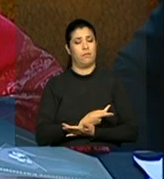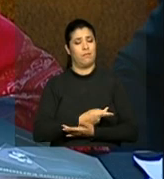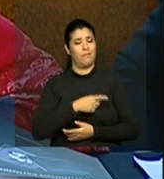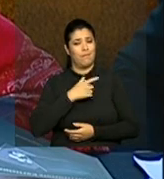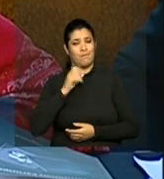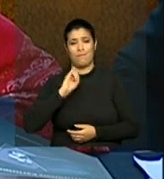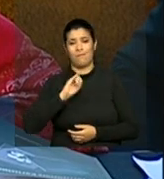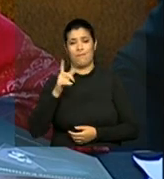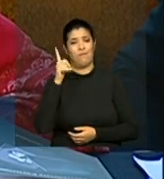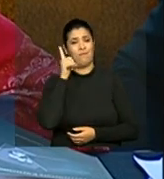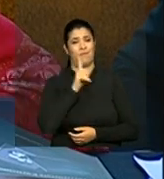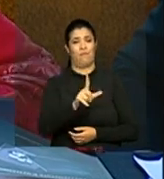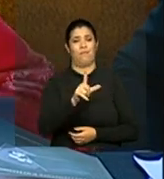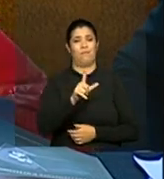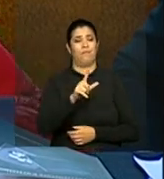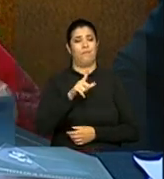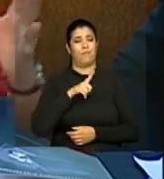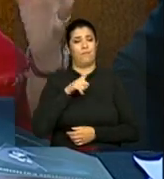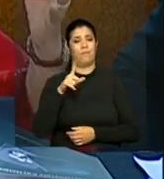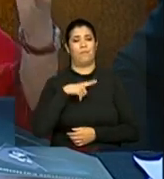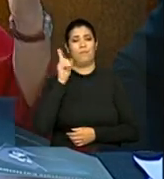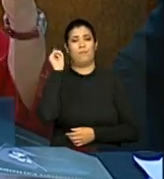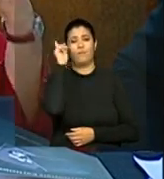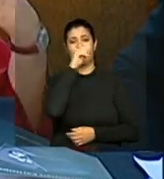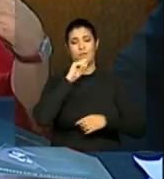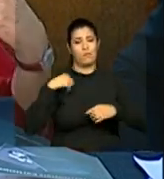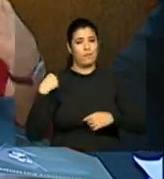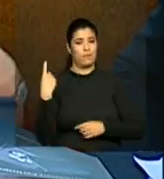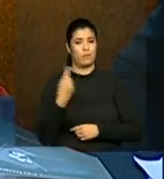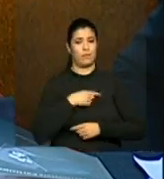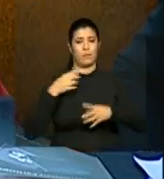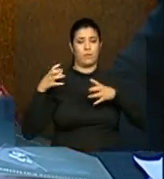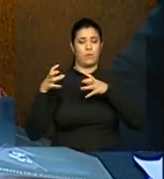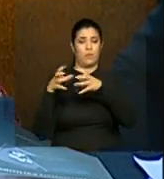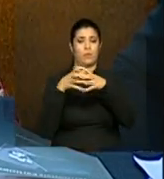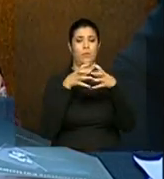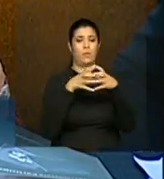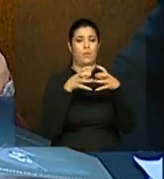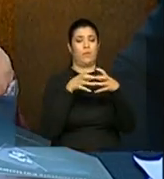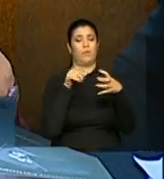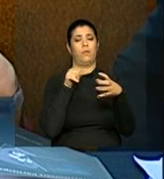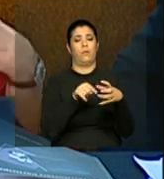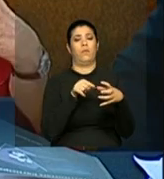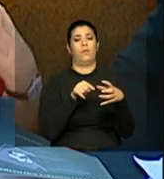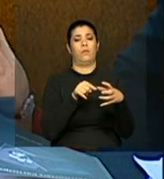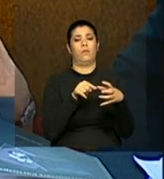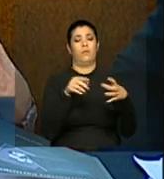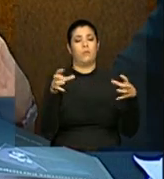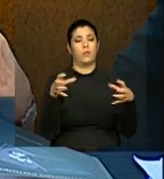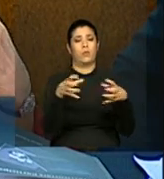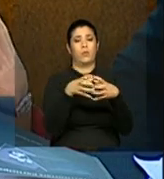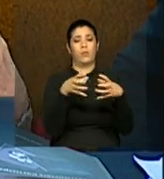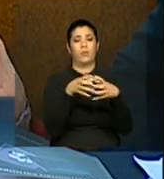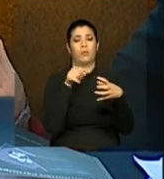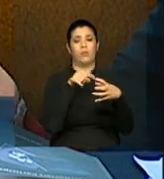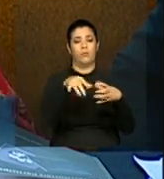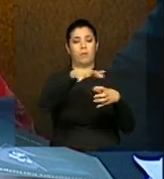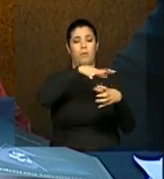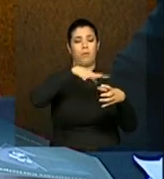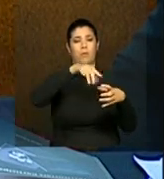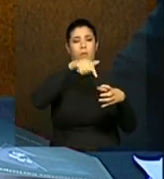muitas dificuldades. Nós, todo esse esse conjunto, esse